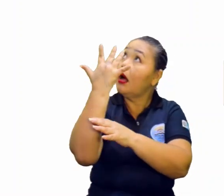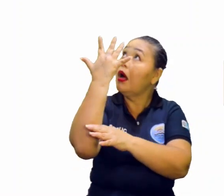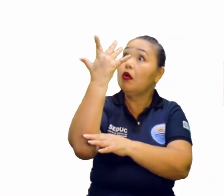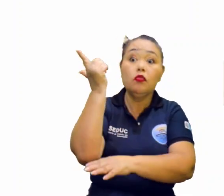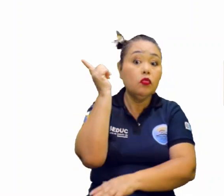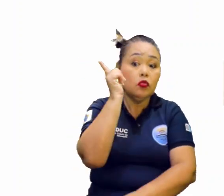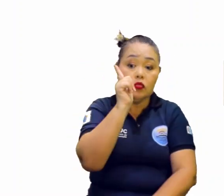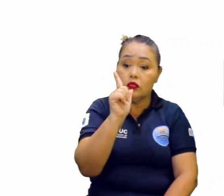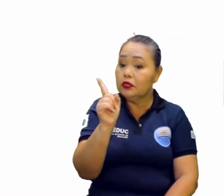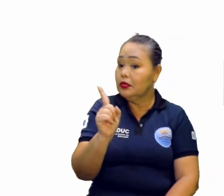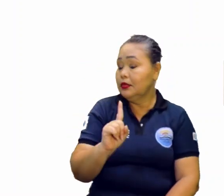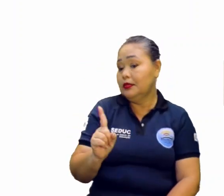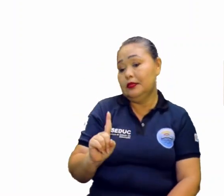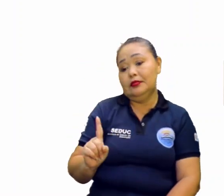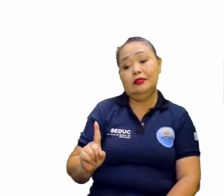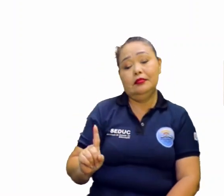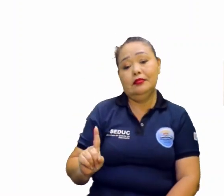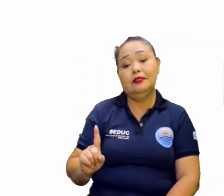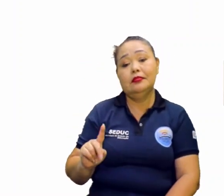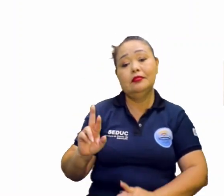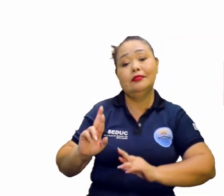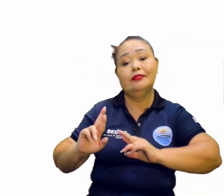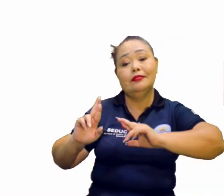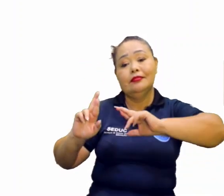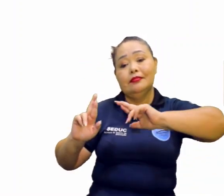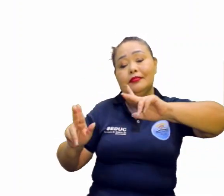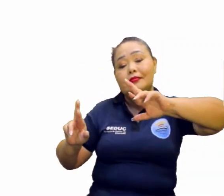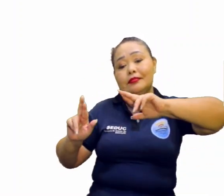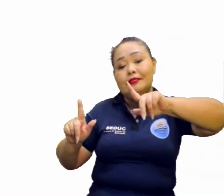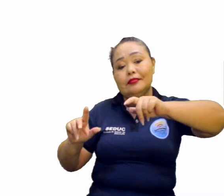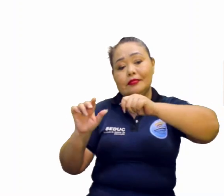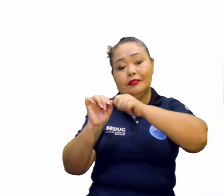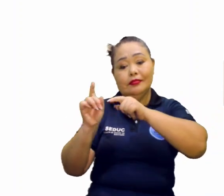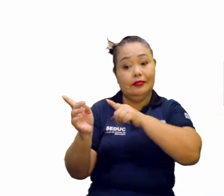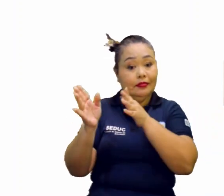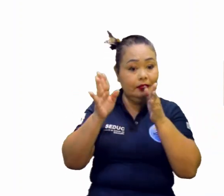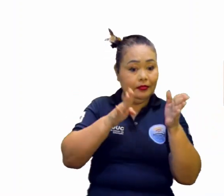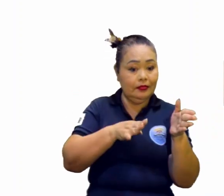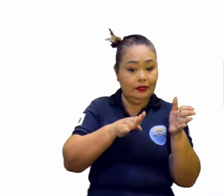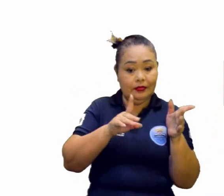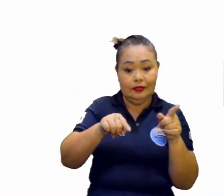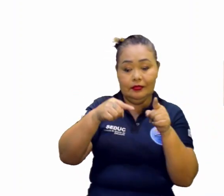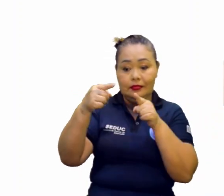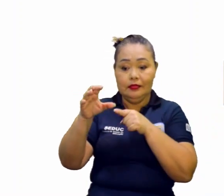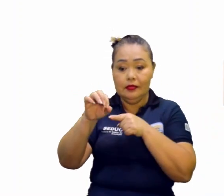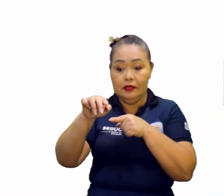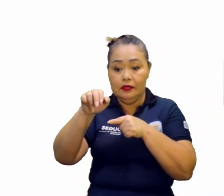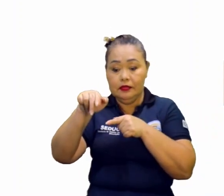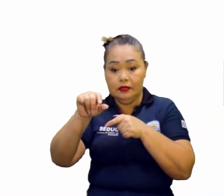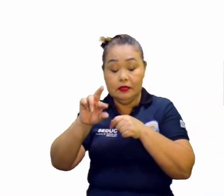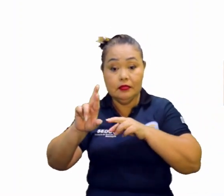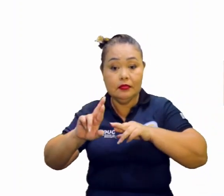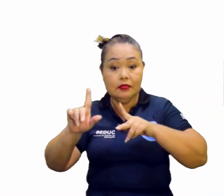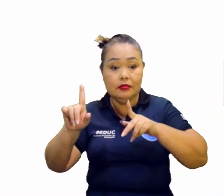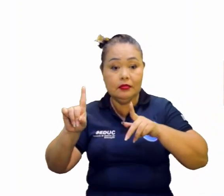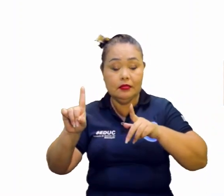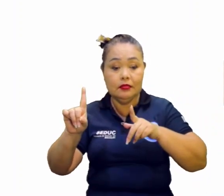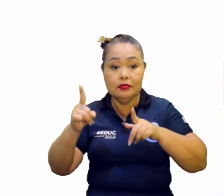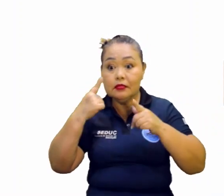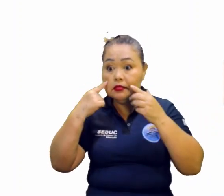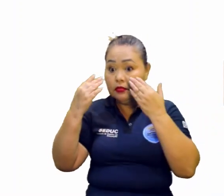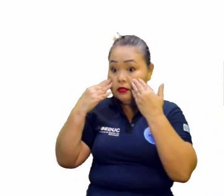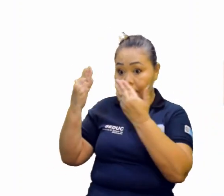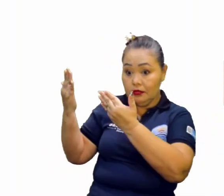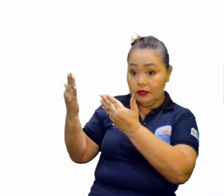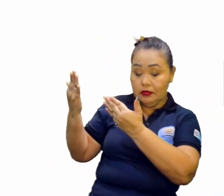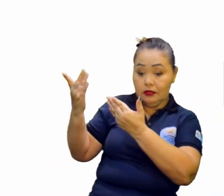a diferença do solo convencional para o solo orgânico. Presta atenção e observa.